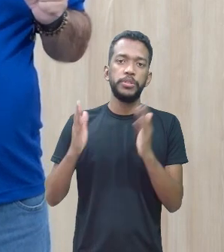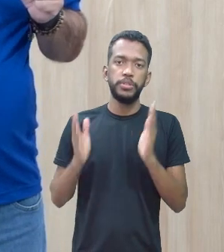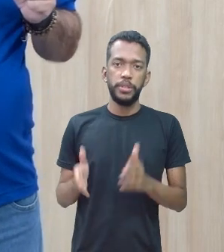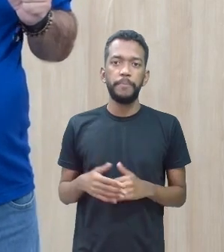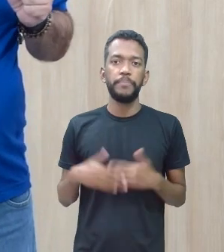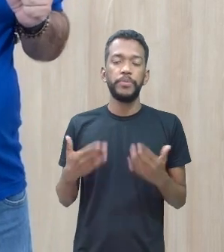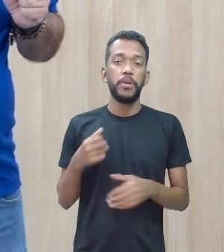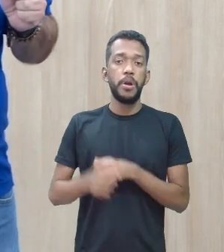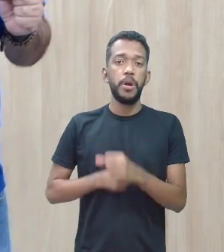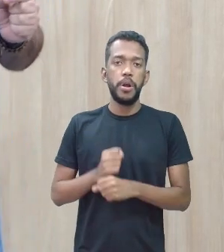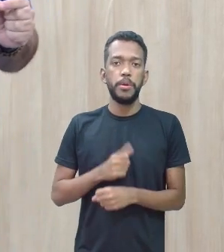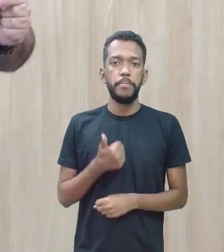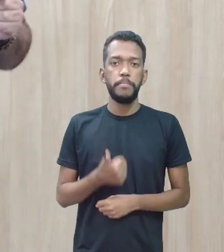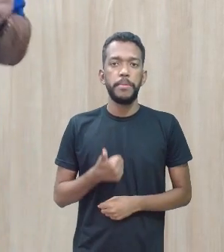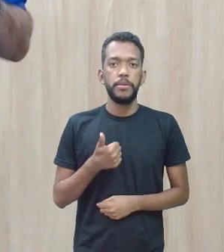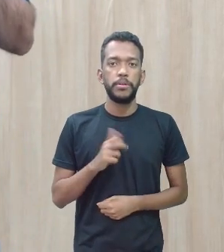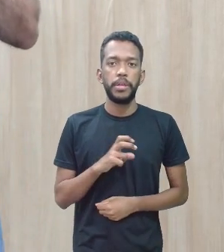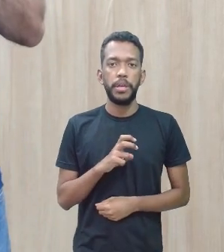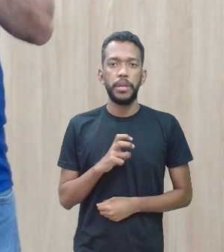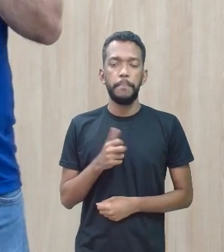de 1530,